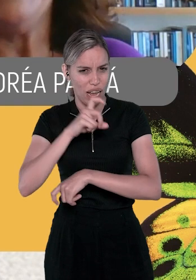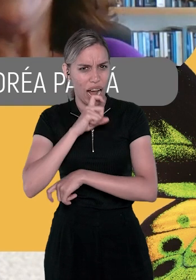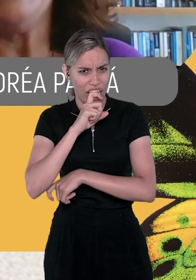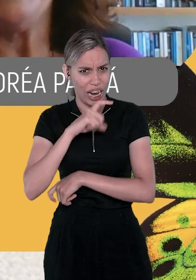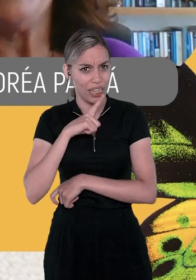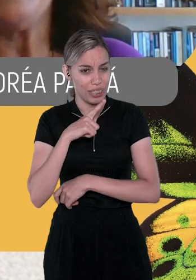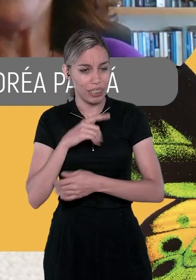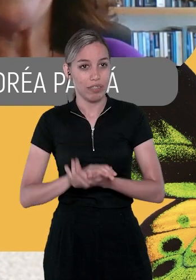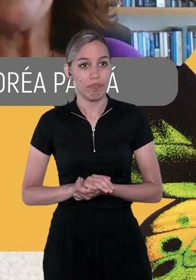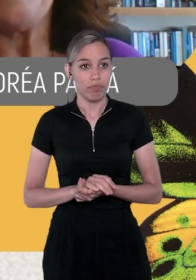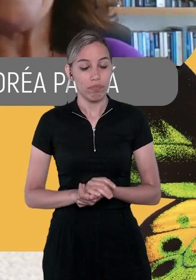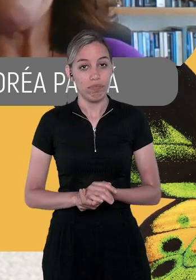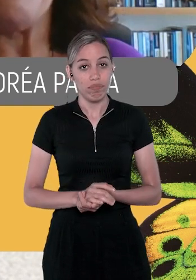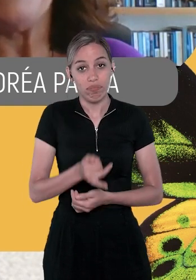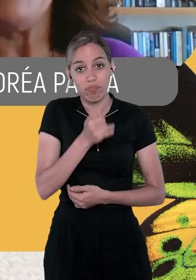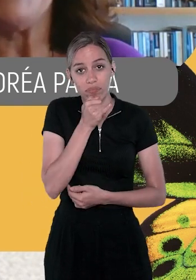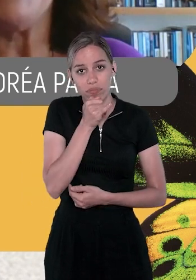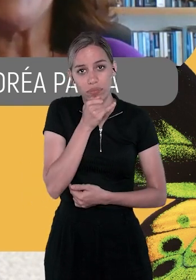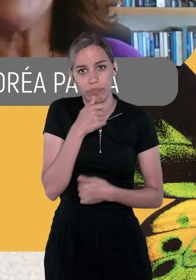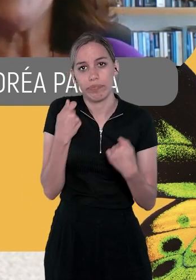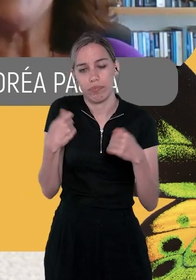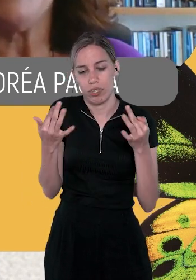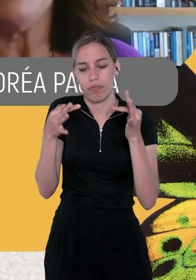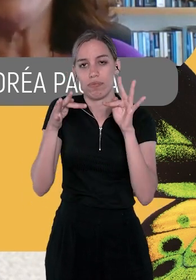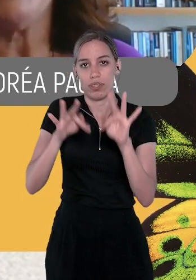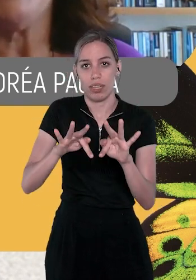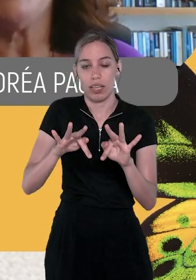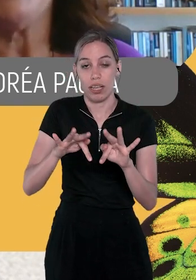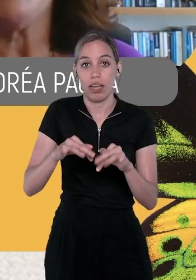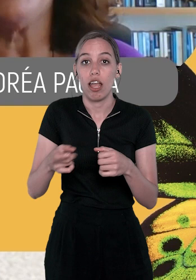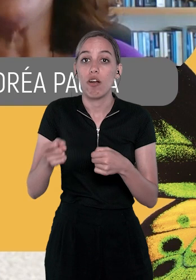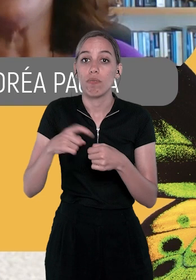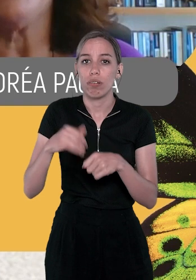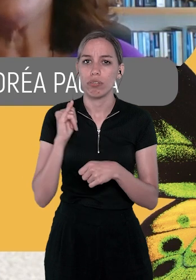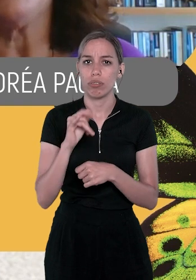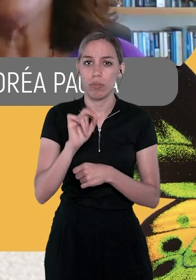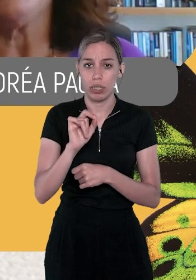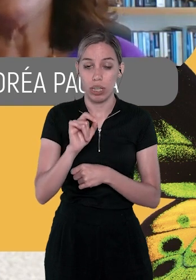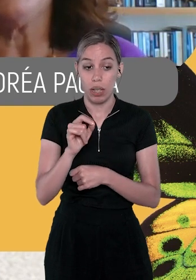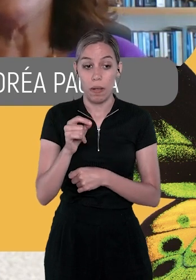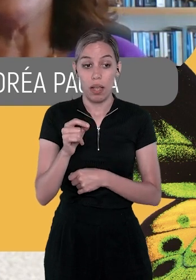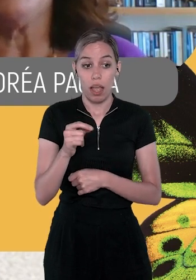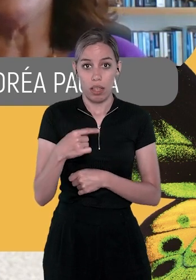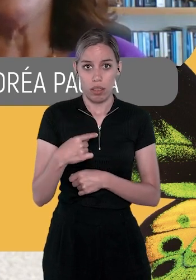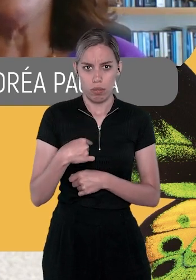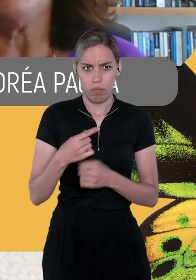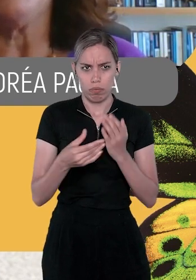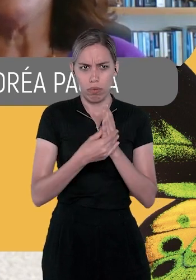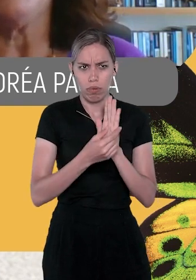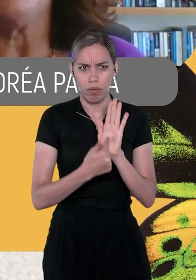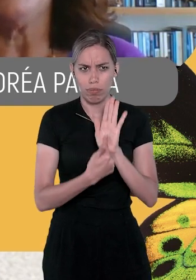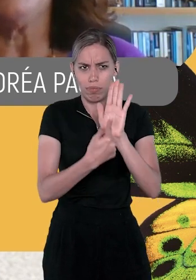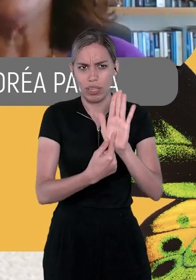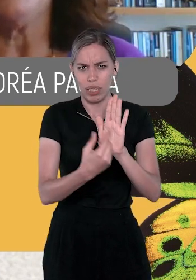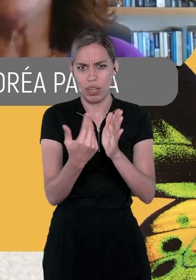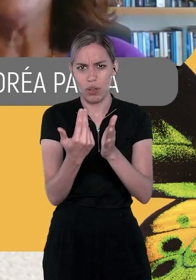Infelizmente, a gente tem que terminar. Então, assim, volto a dizer, estamos aqui para o livro do Sérgio, publicado pela editora Reca, de Um